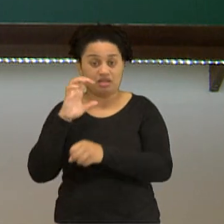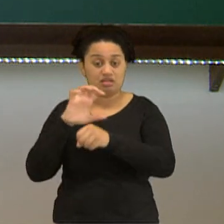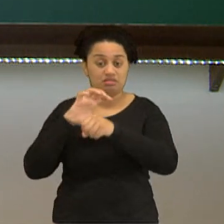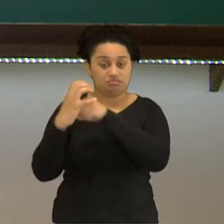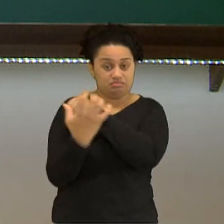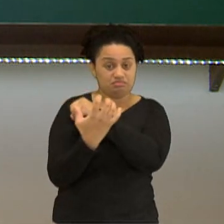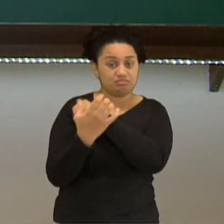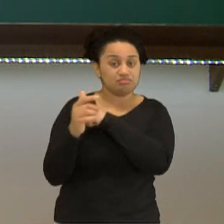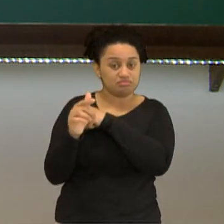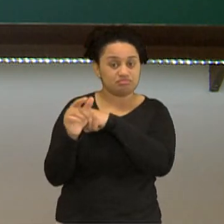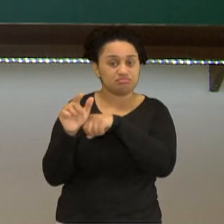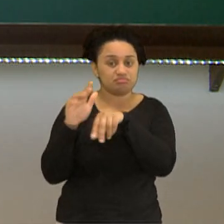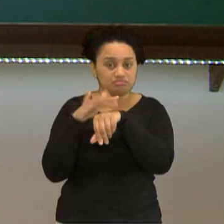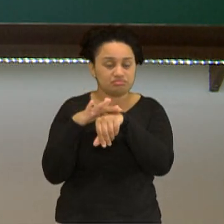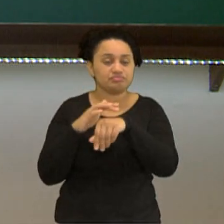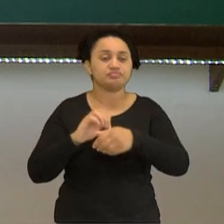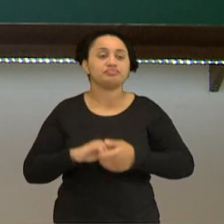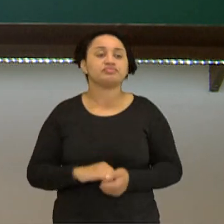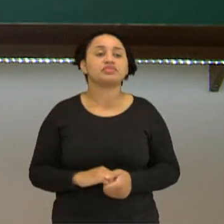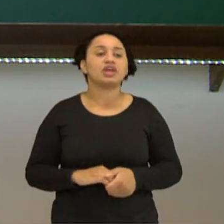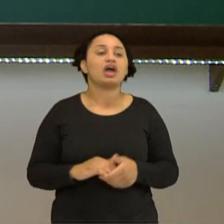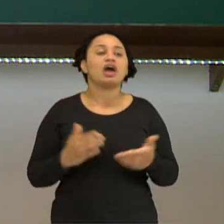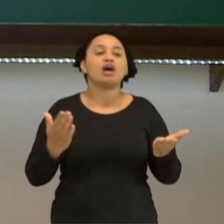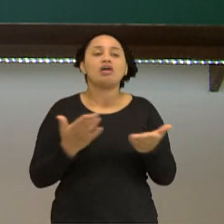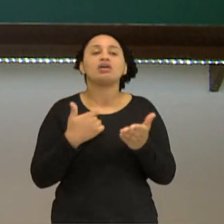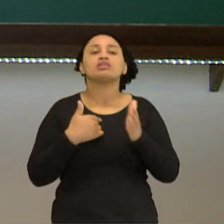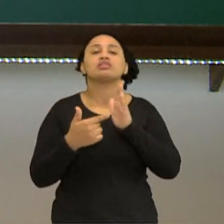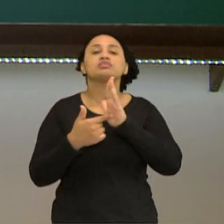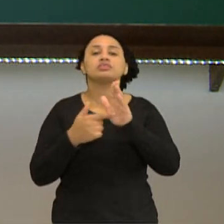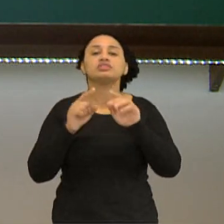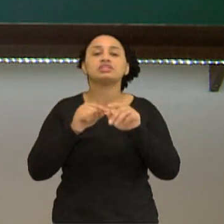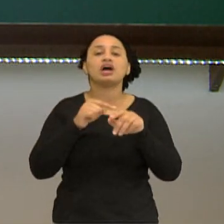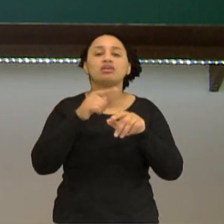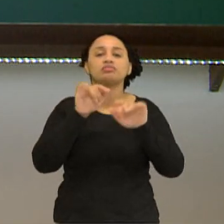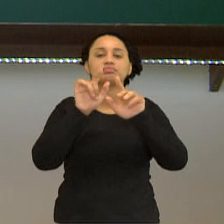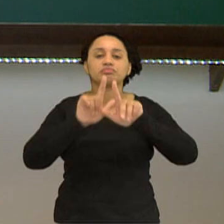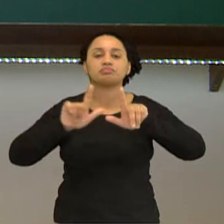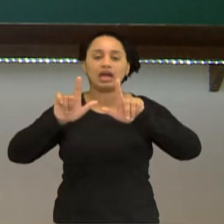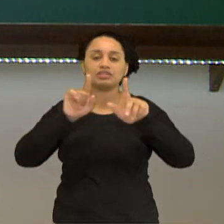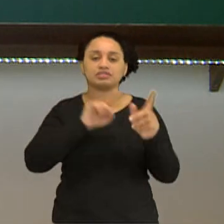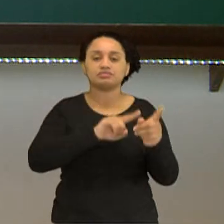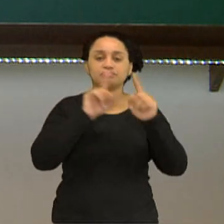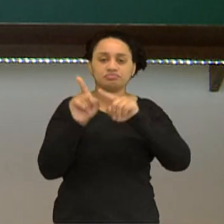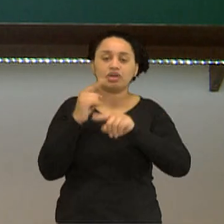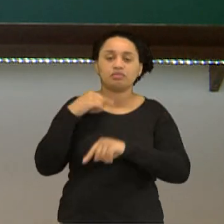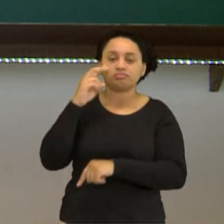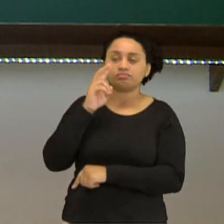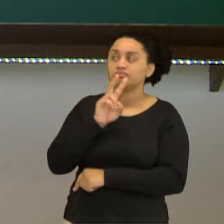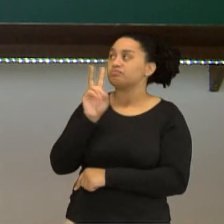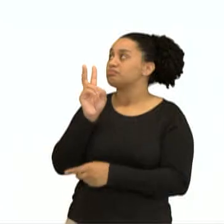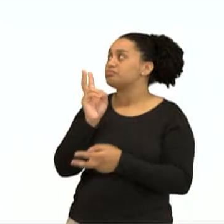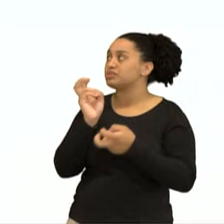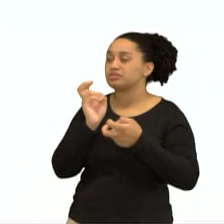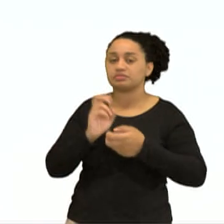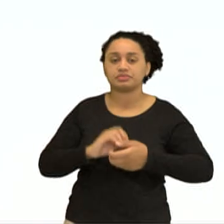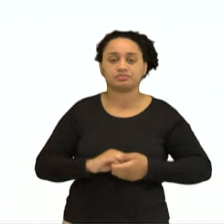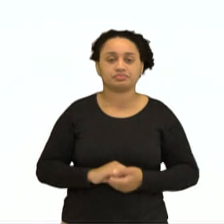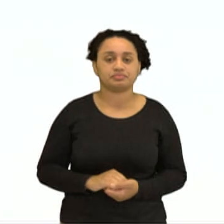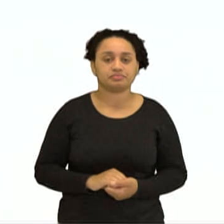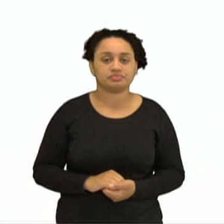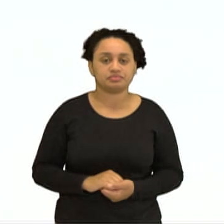não é verdade? E aí eu quero apontar vocês para a imagem à esquerda. A imagem à esquerda, pessoal,